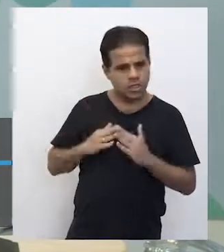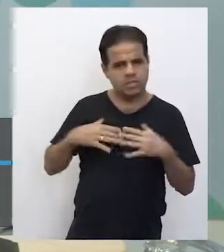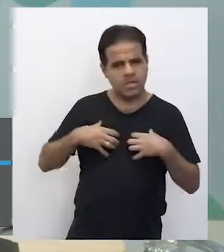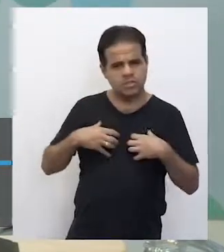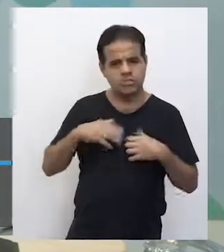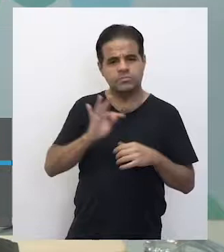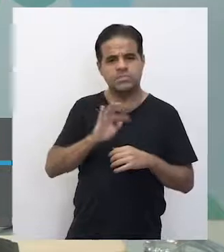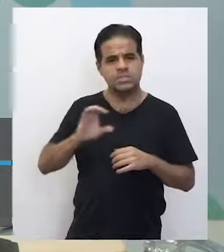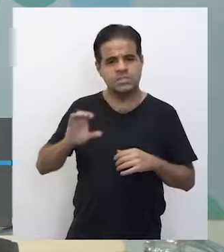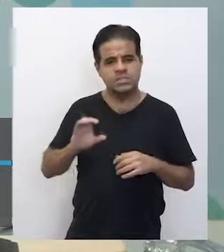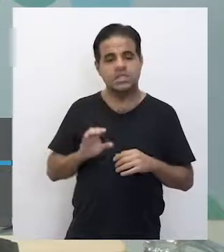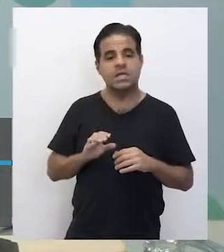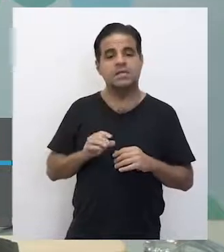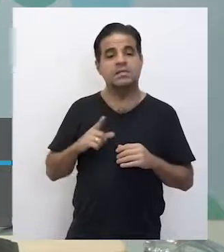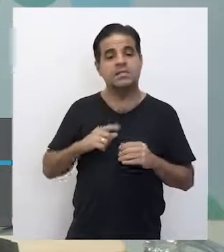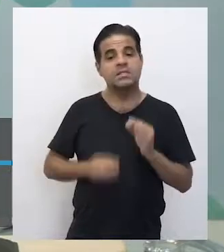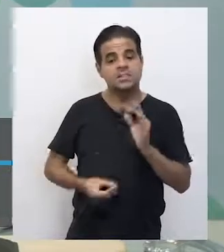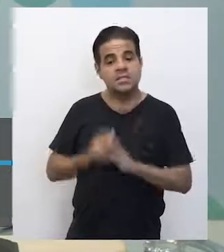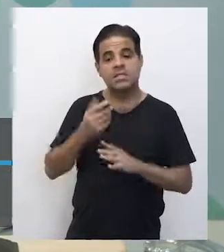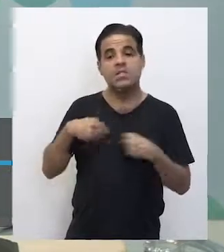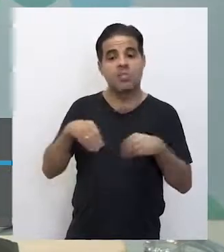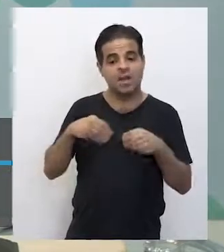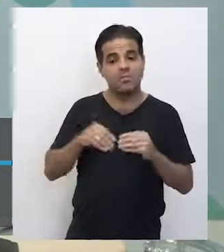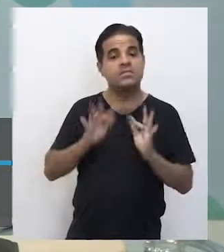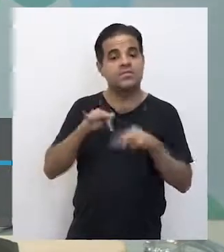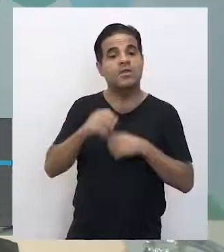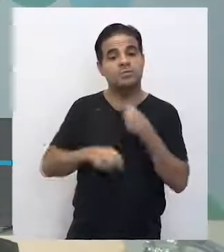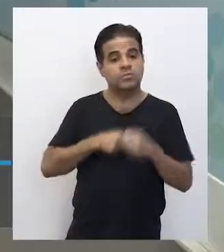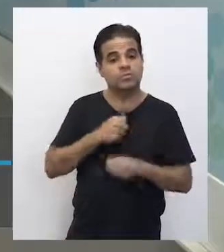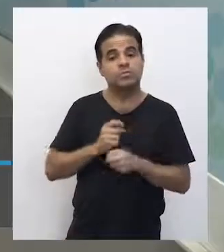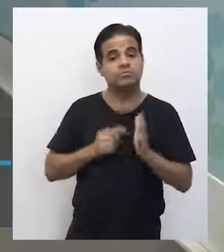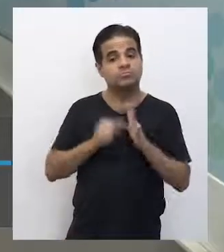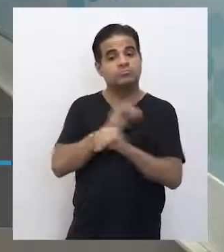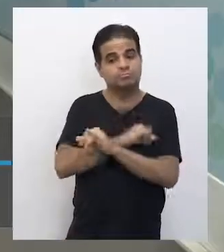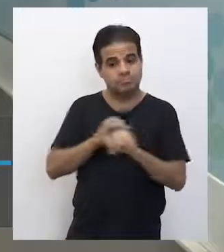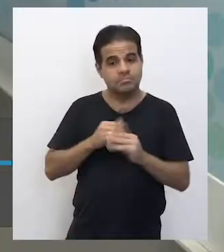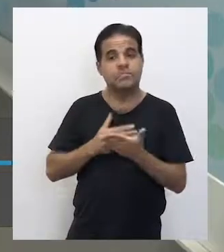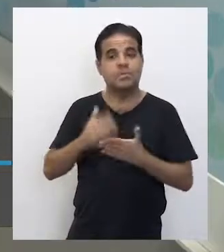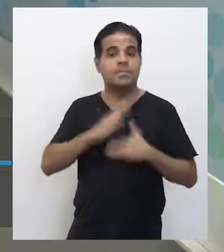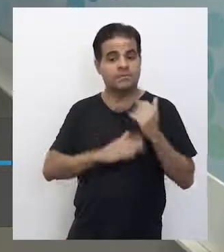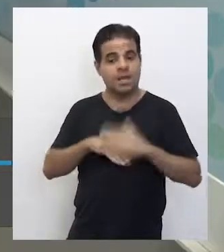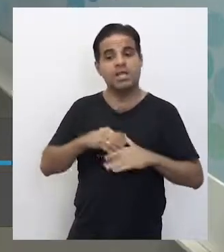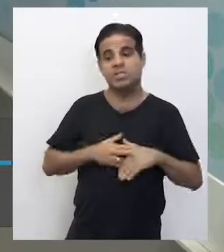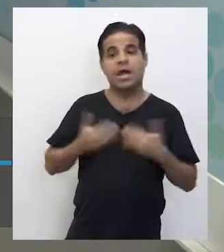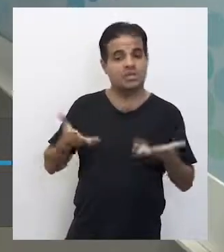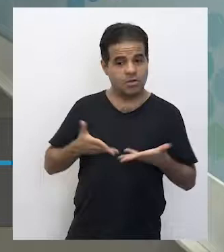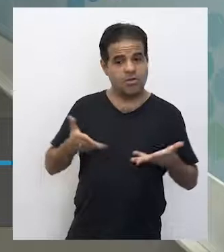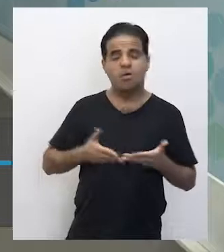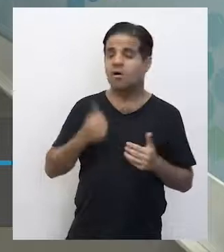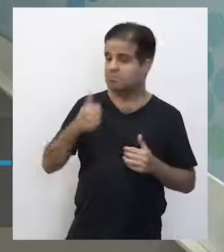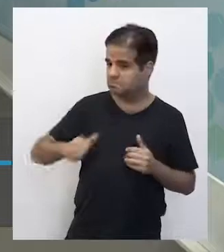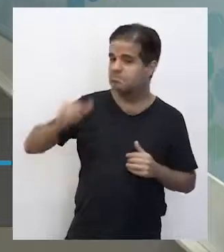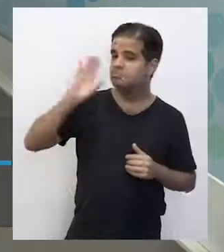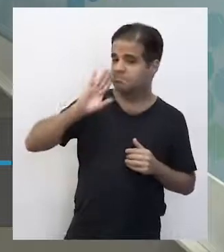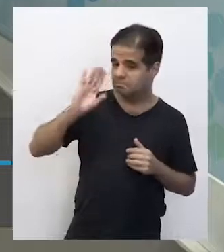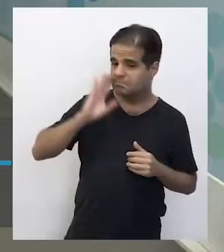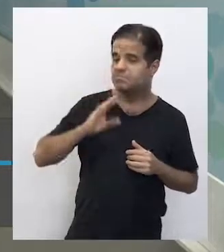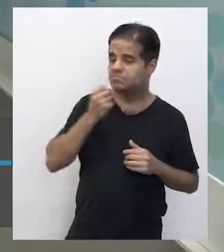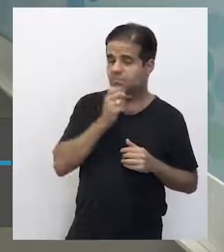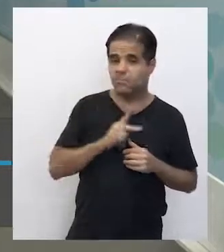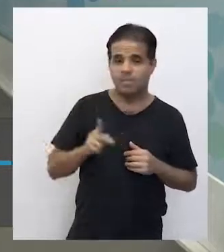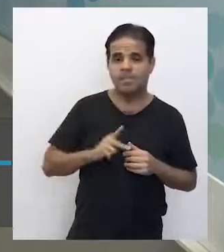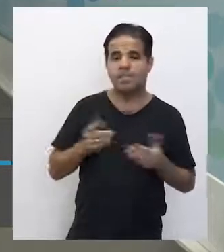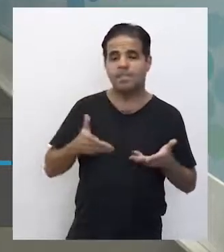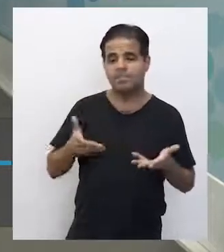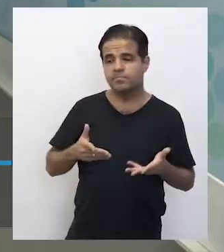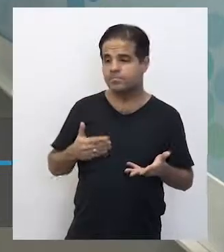sai uma revista no final do ano, né? Então, que legal. Ele já começa a praticar desde agora. Desde agora. Muito bom, Pro. E a gente vai ter